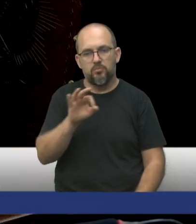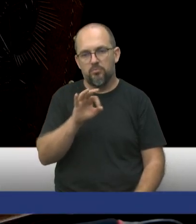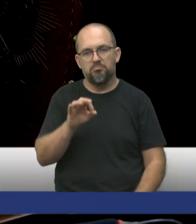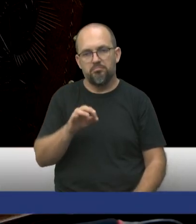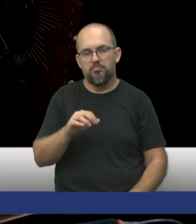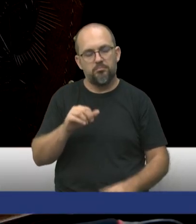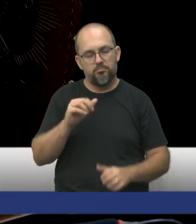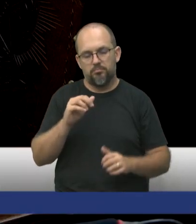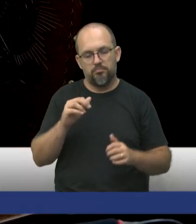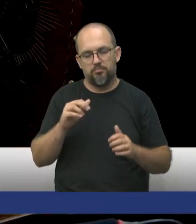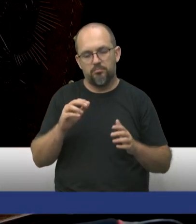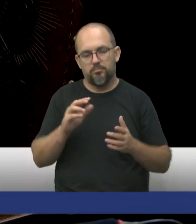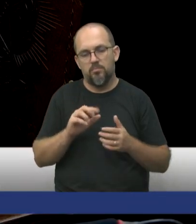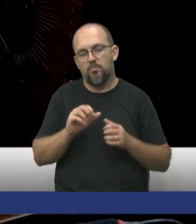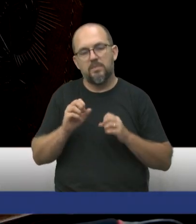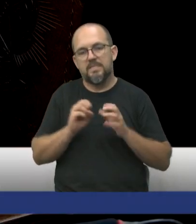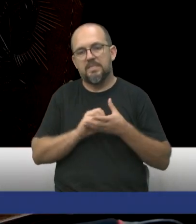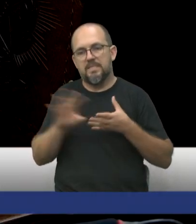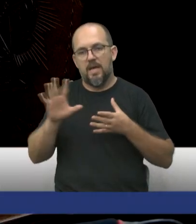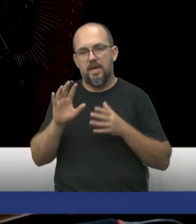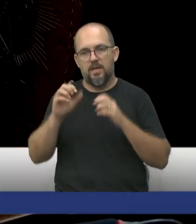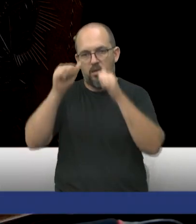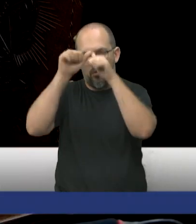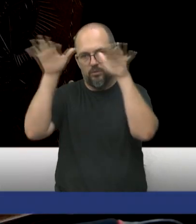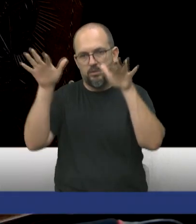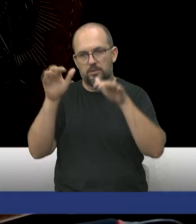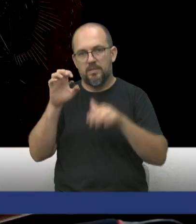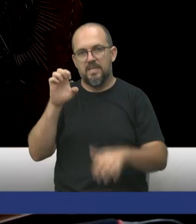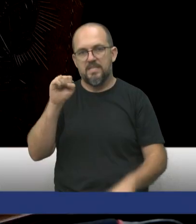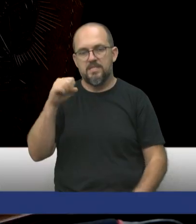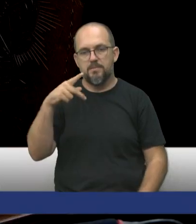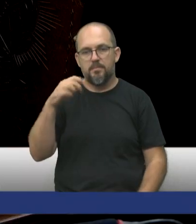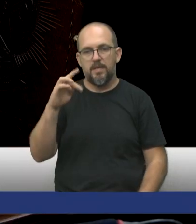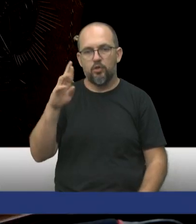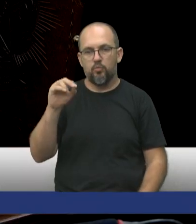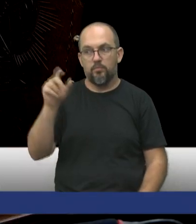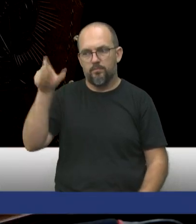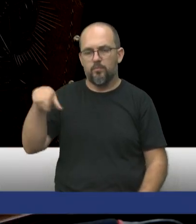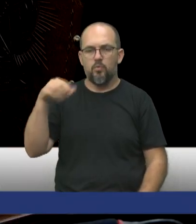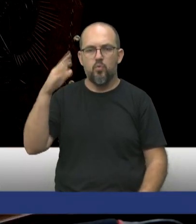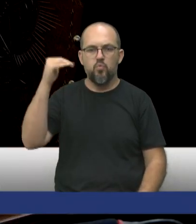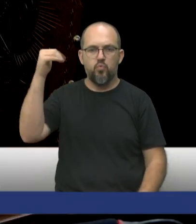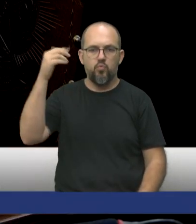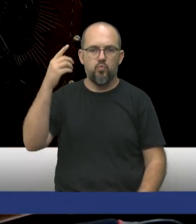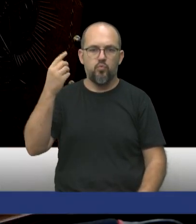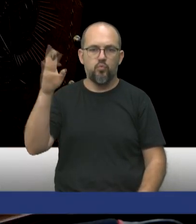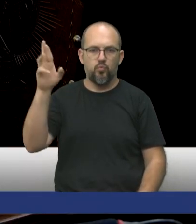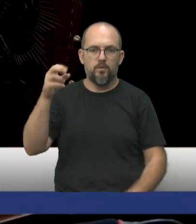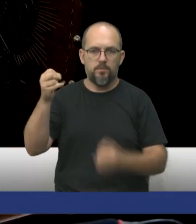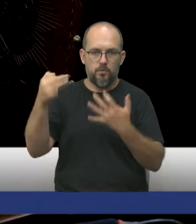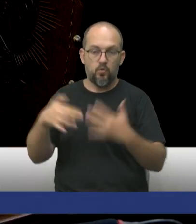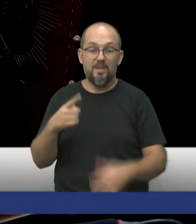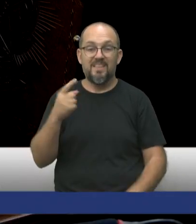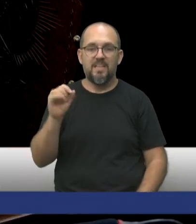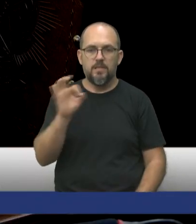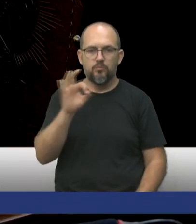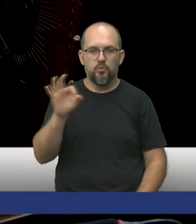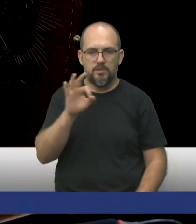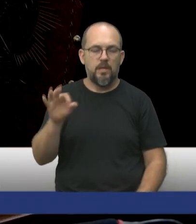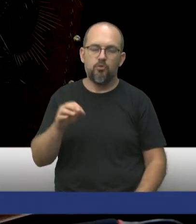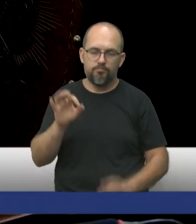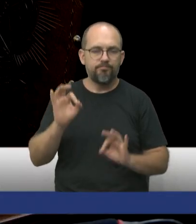uma sumidade na questão de diagnóstico. 10% saem.